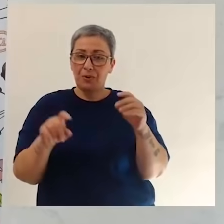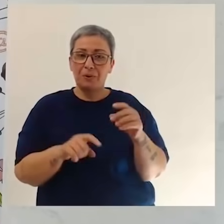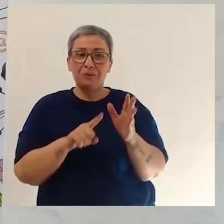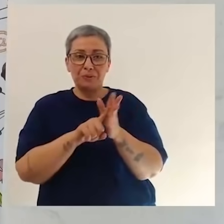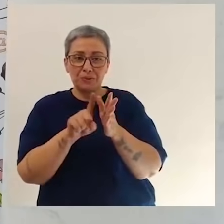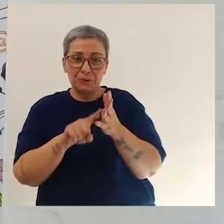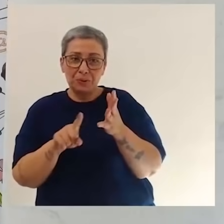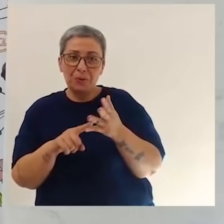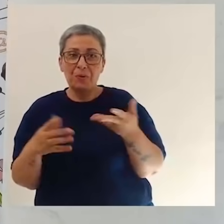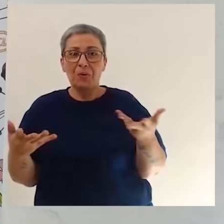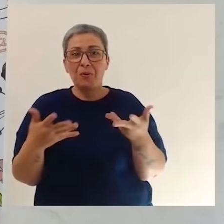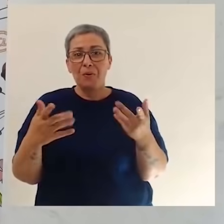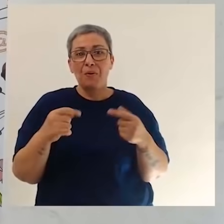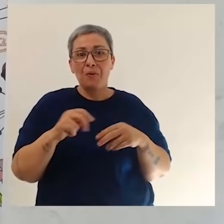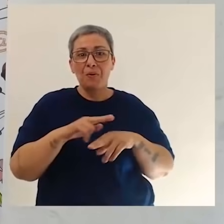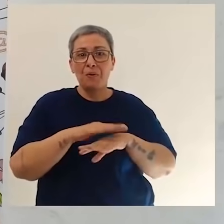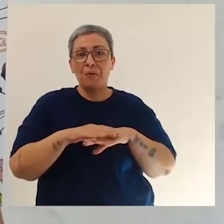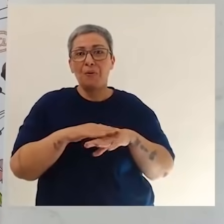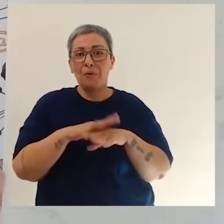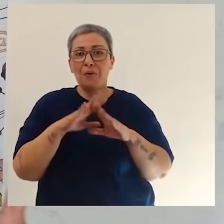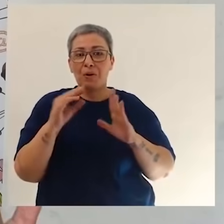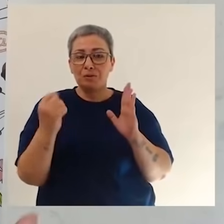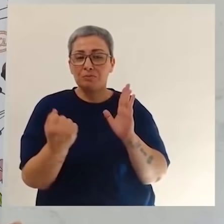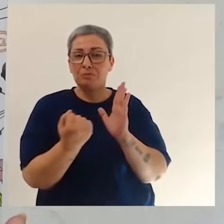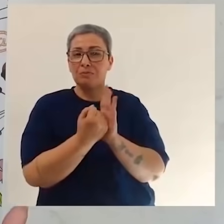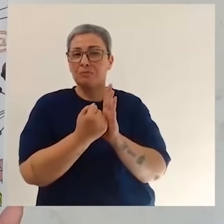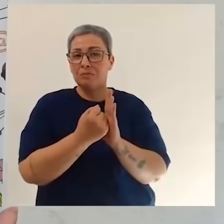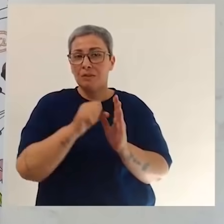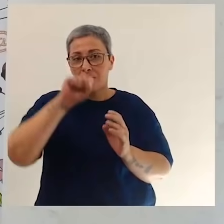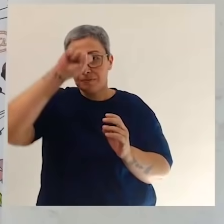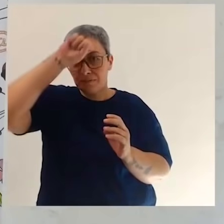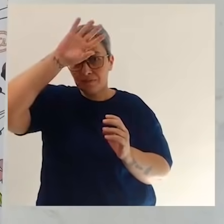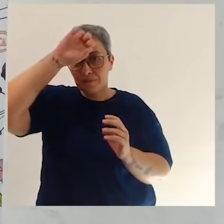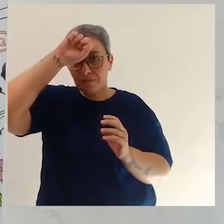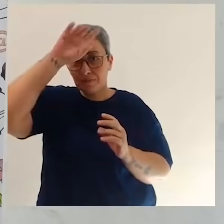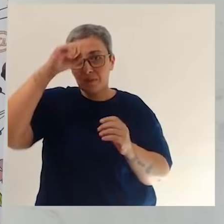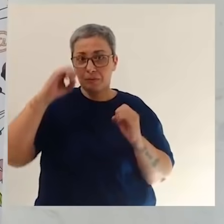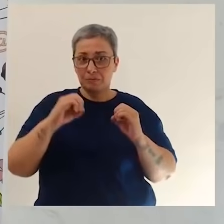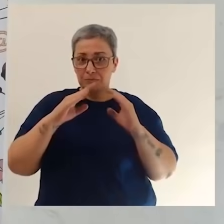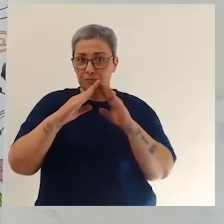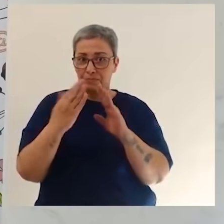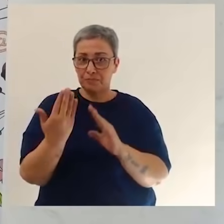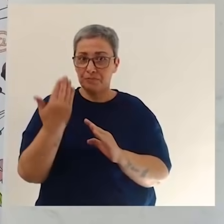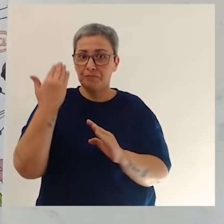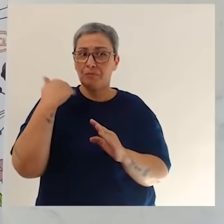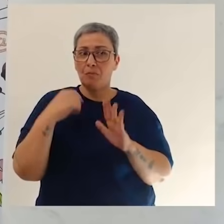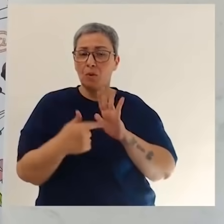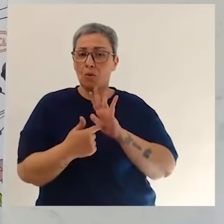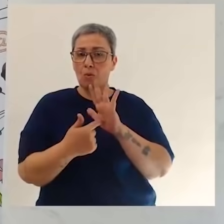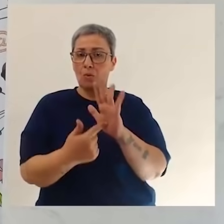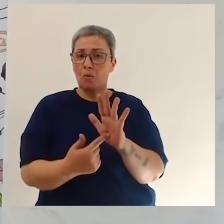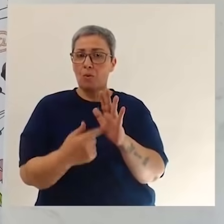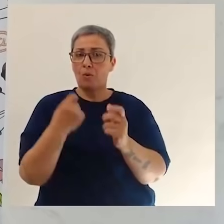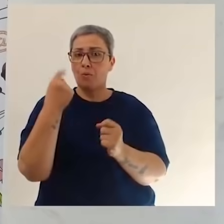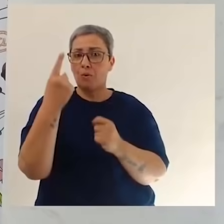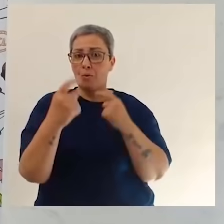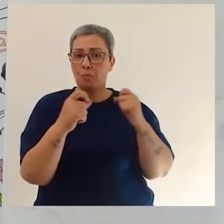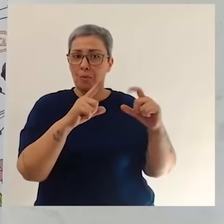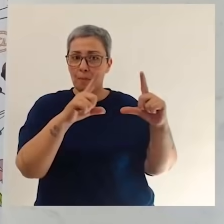assuntos, conversando hoje sobre os marcos de memória. No programa anterior, eu te mostrei